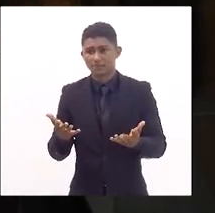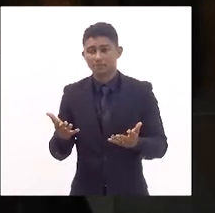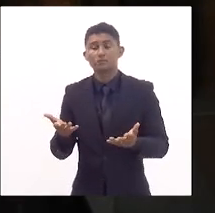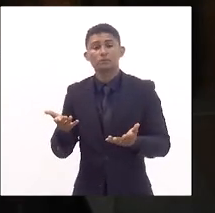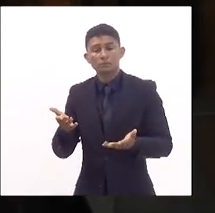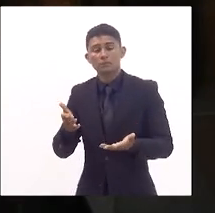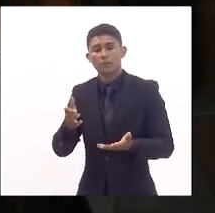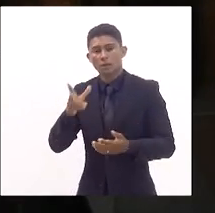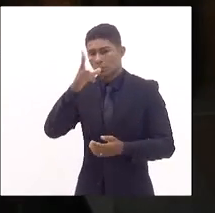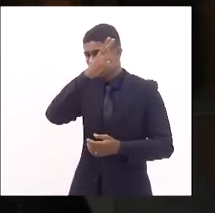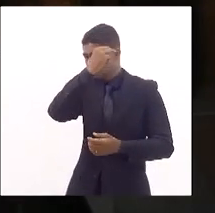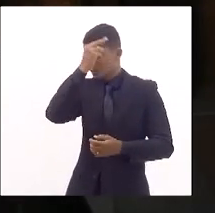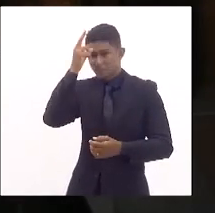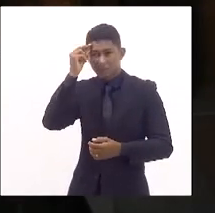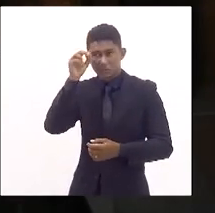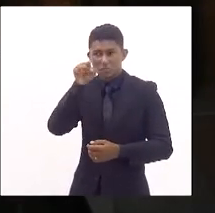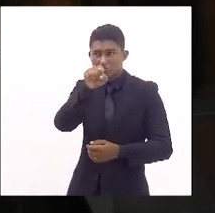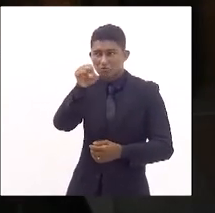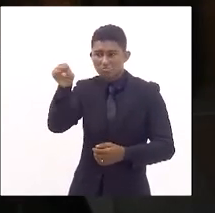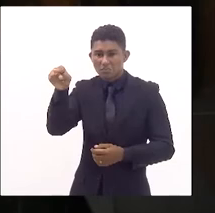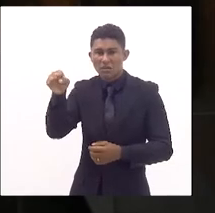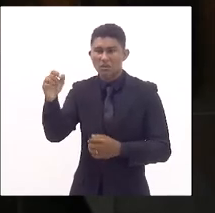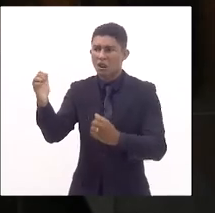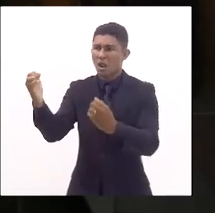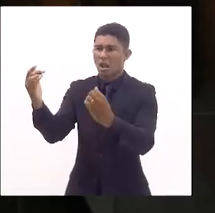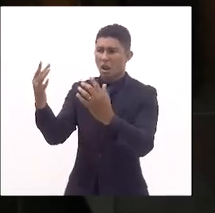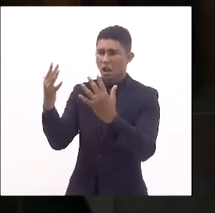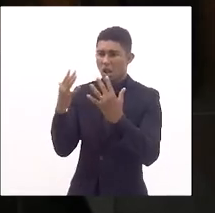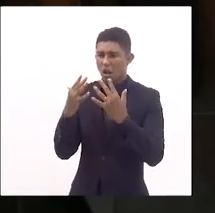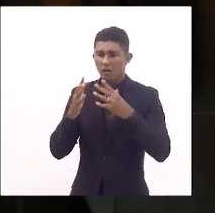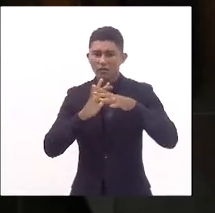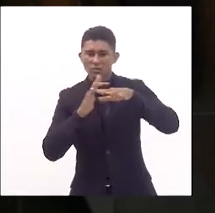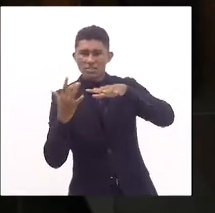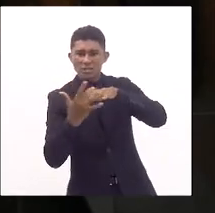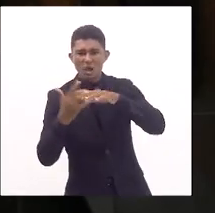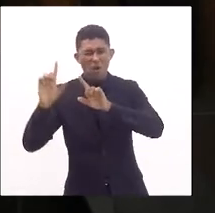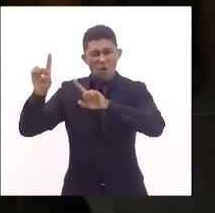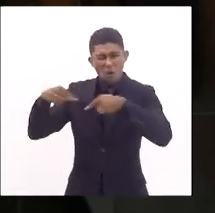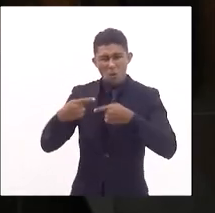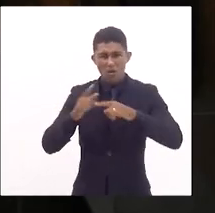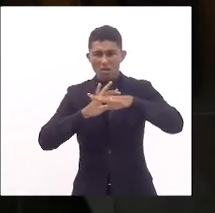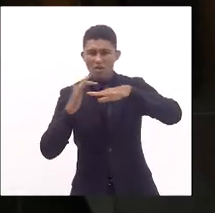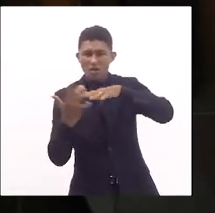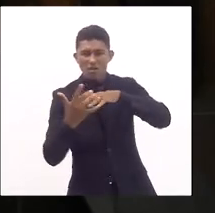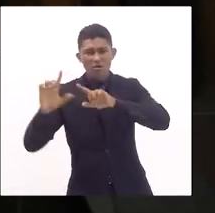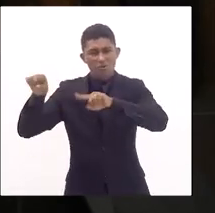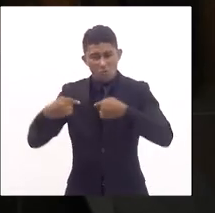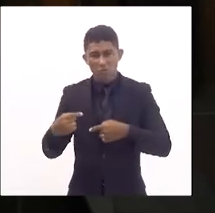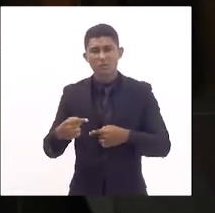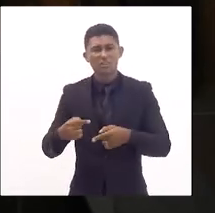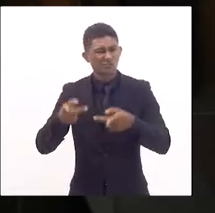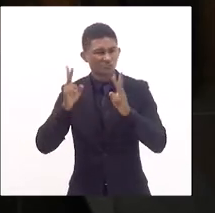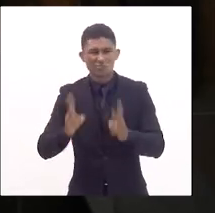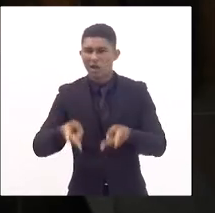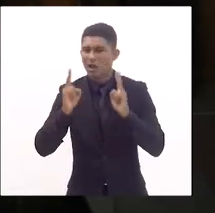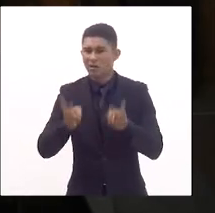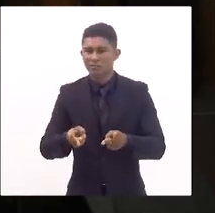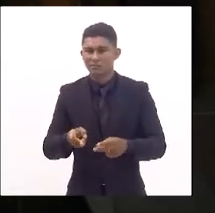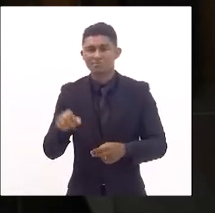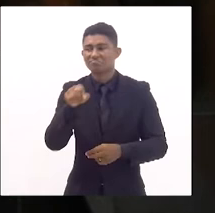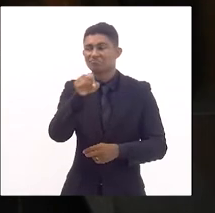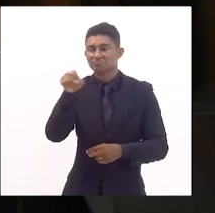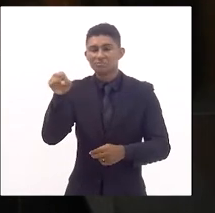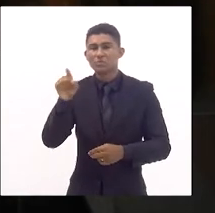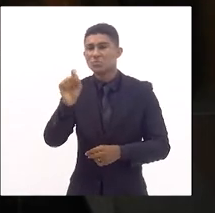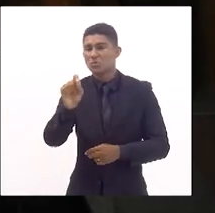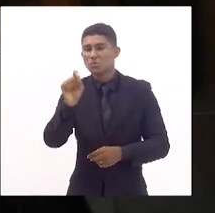da prefeitura para me atacarem redes sociais após a mesma localizações eles fazem muito bem Presidente chegar a cara de